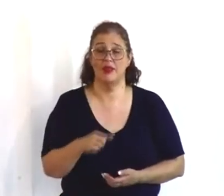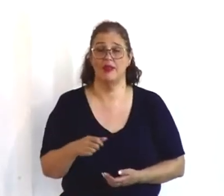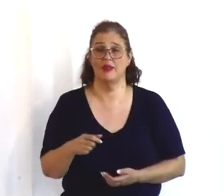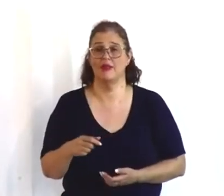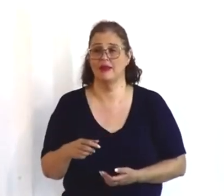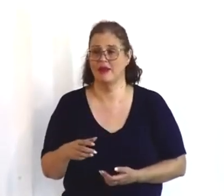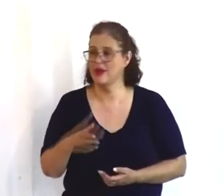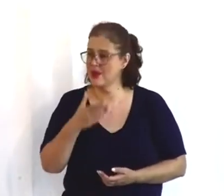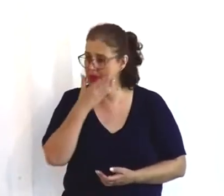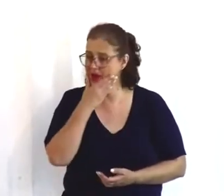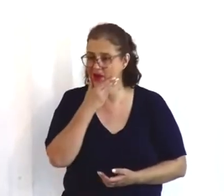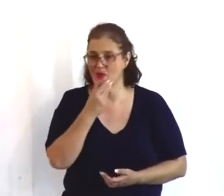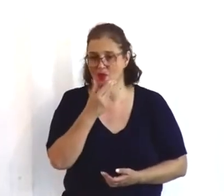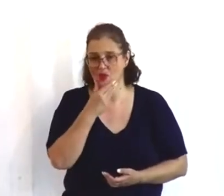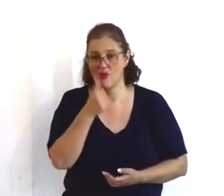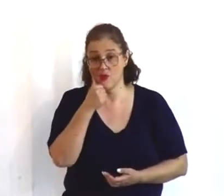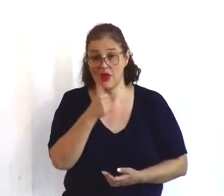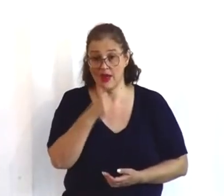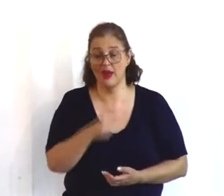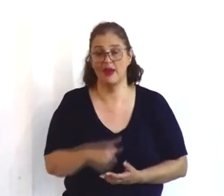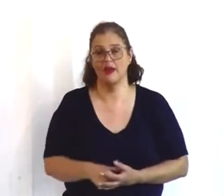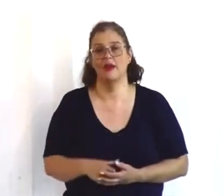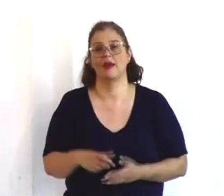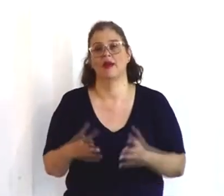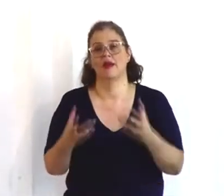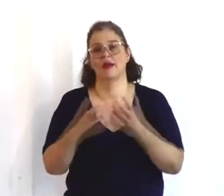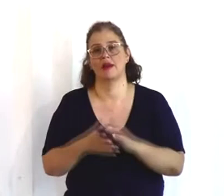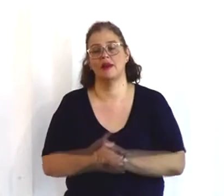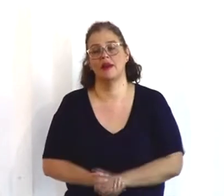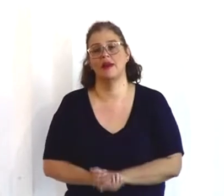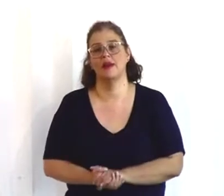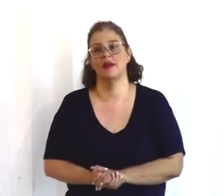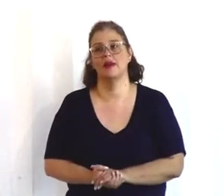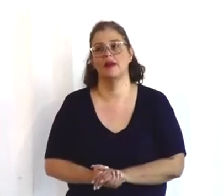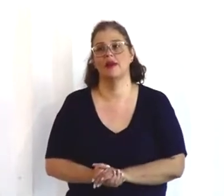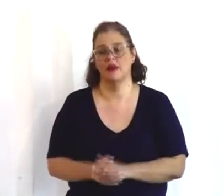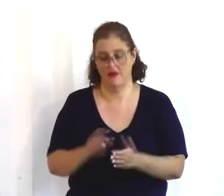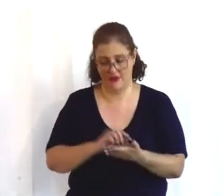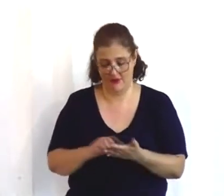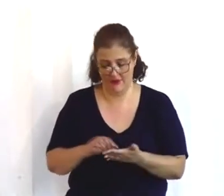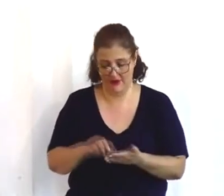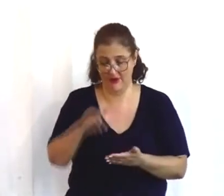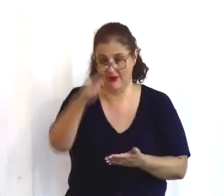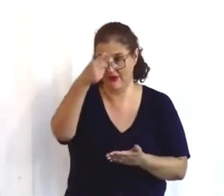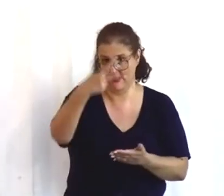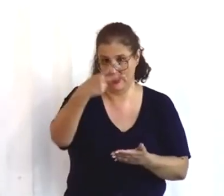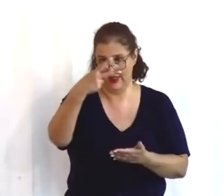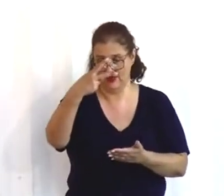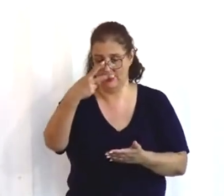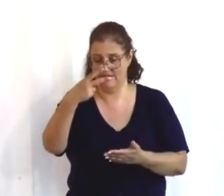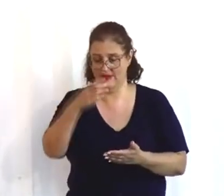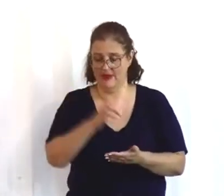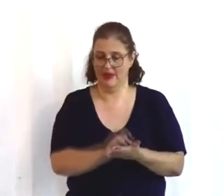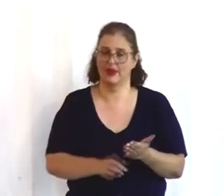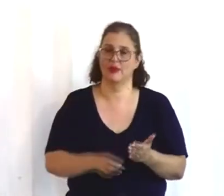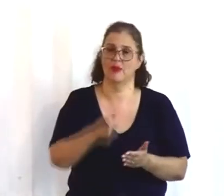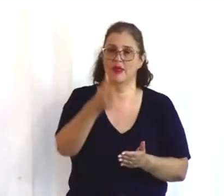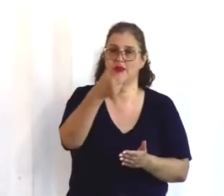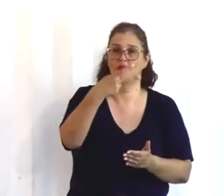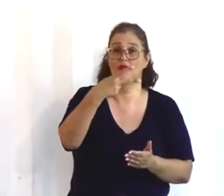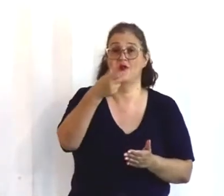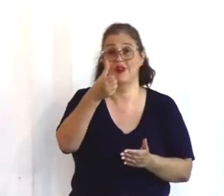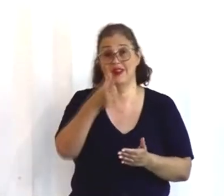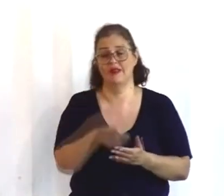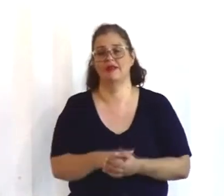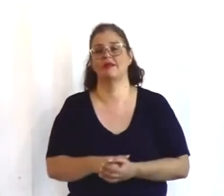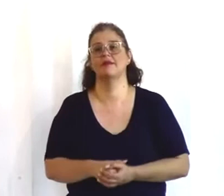na verdade, comércio nessa cidade. Mas olha o que nos diz aqui o versículo 26, no capítulo 2 ainda: ao vencedor que